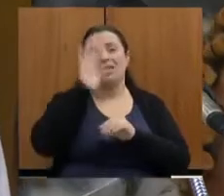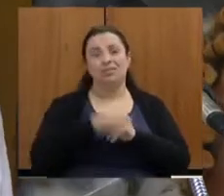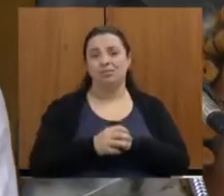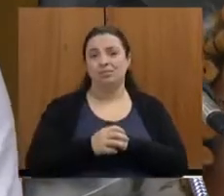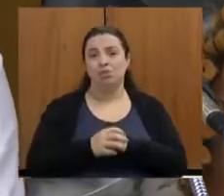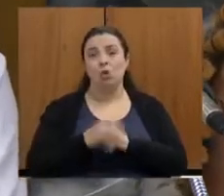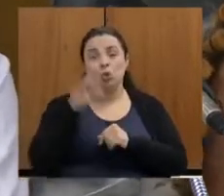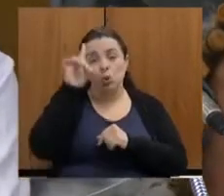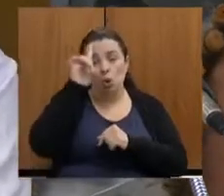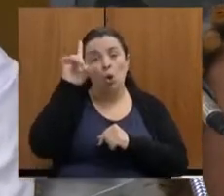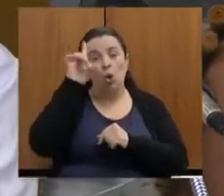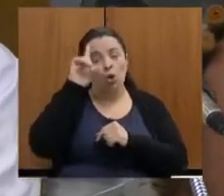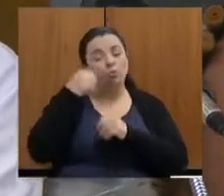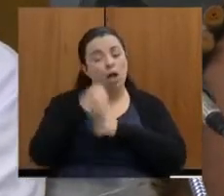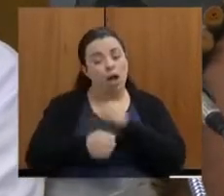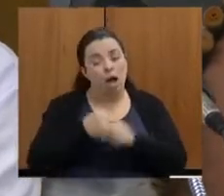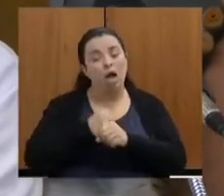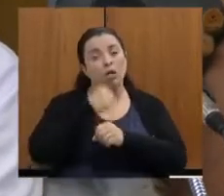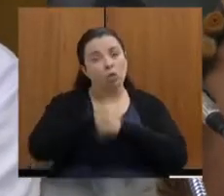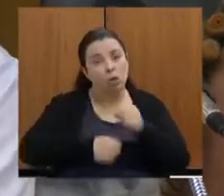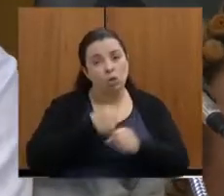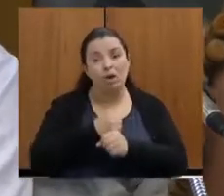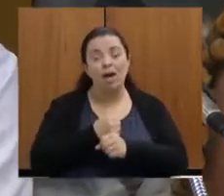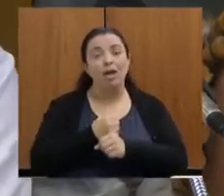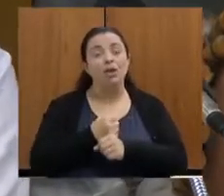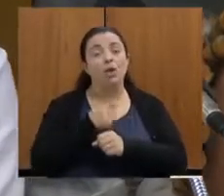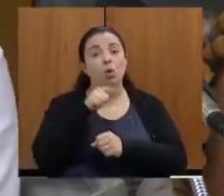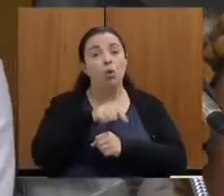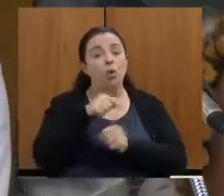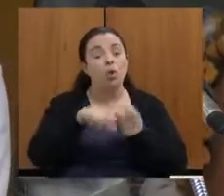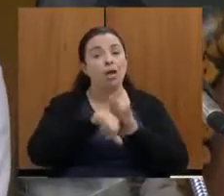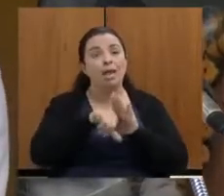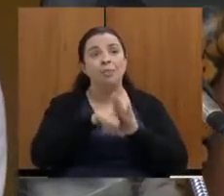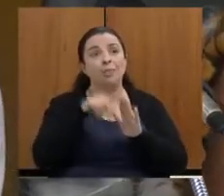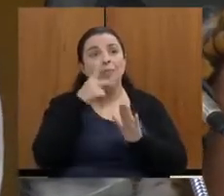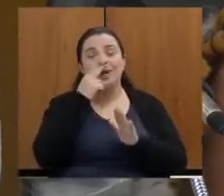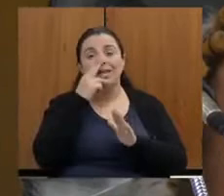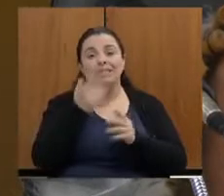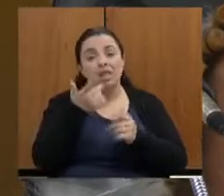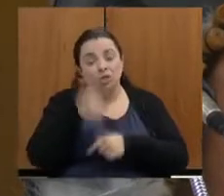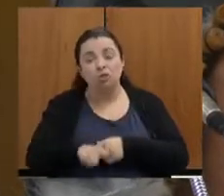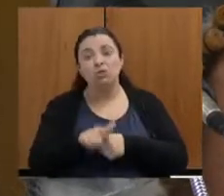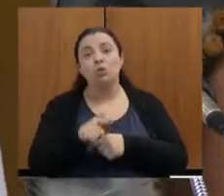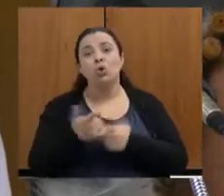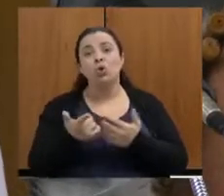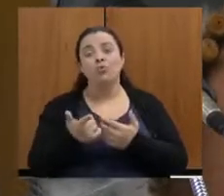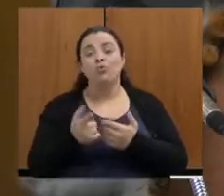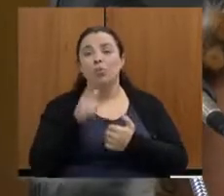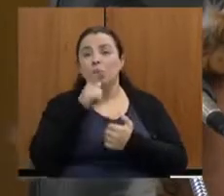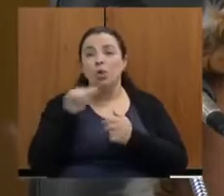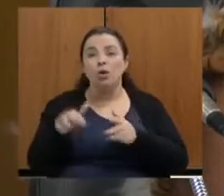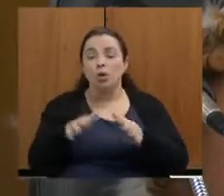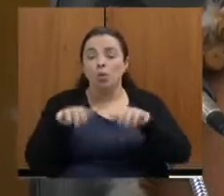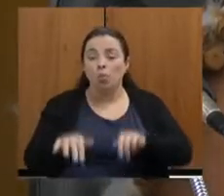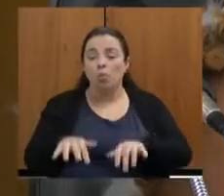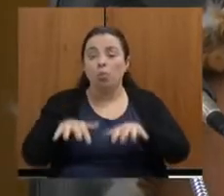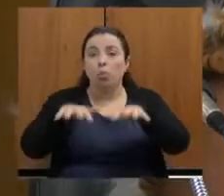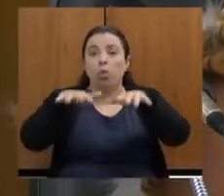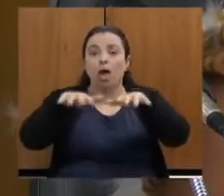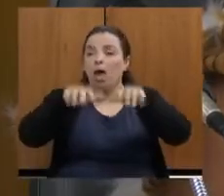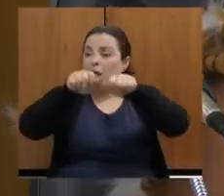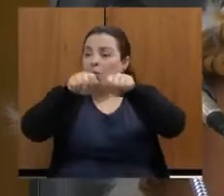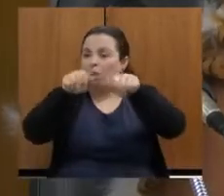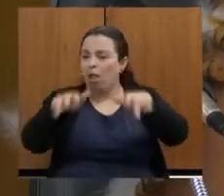com cada cheia no Rio Doce se renova o crime será nova o crime não só com as cheias porque leva a lama